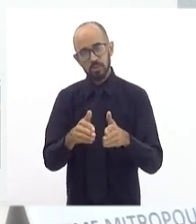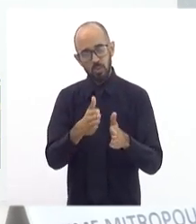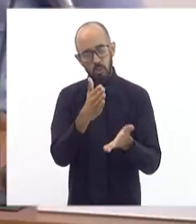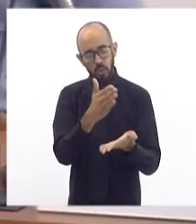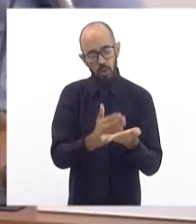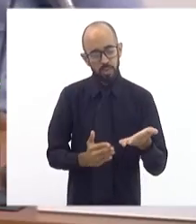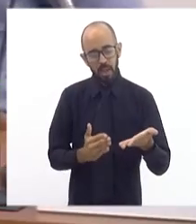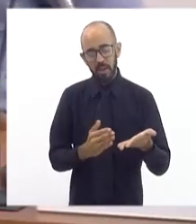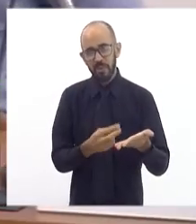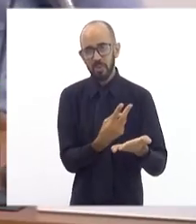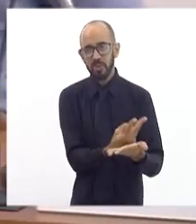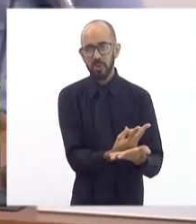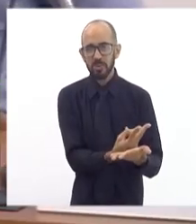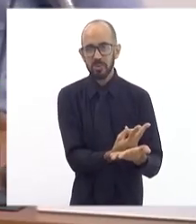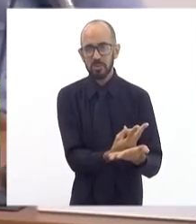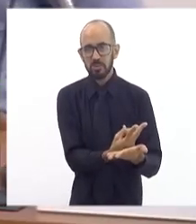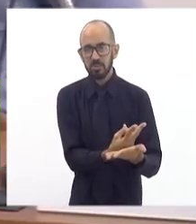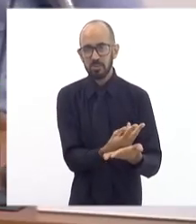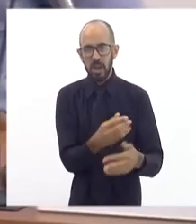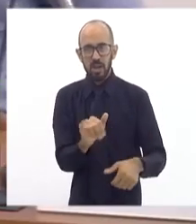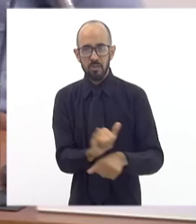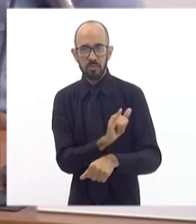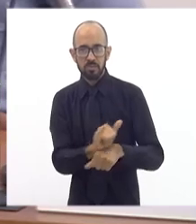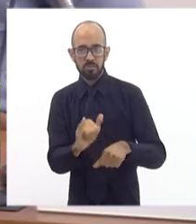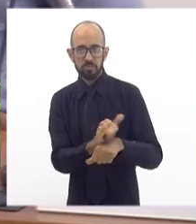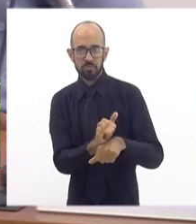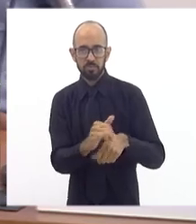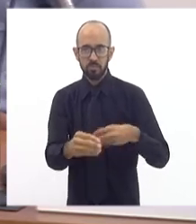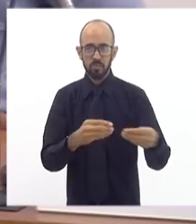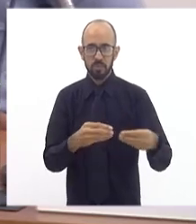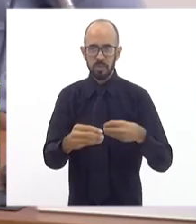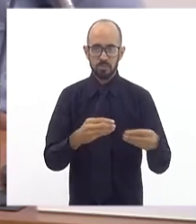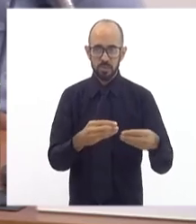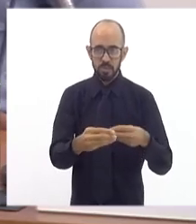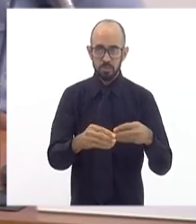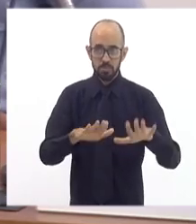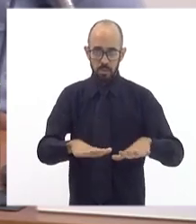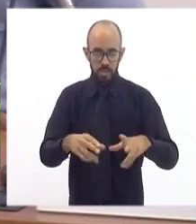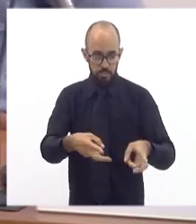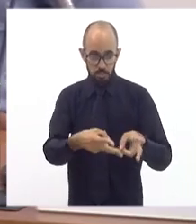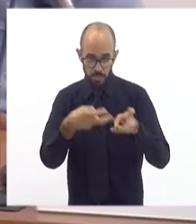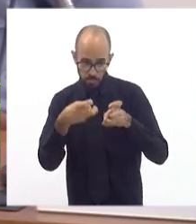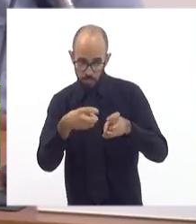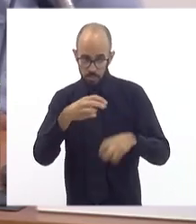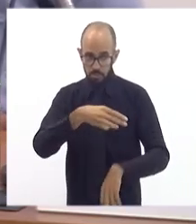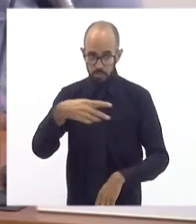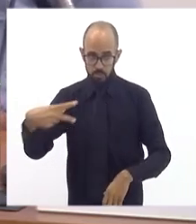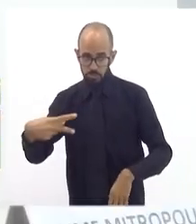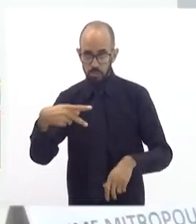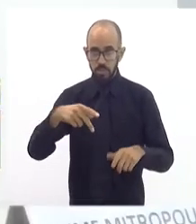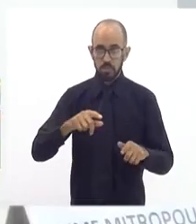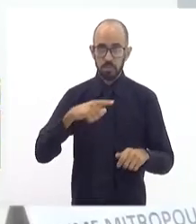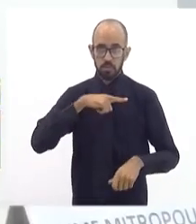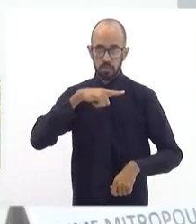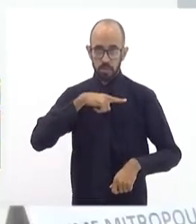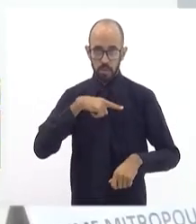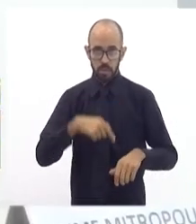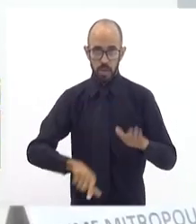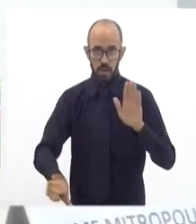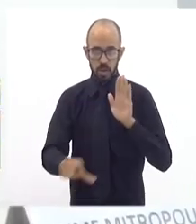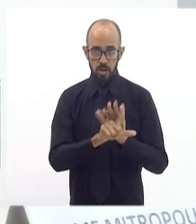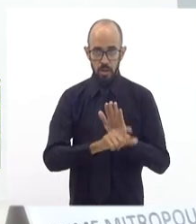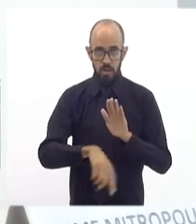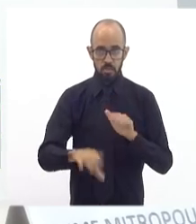flexibilizar é só que essa flexibilização ao vivo do Ministério Público está atento a É verdade que a lei